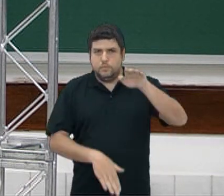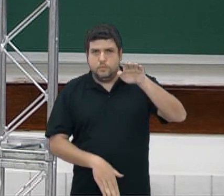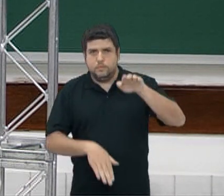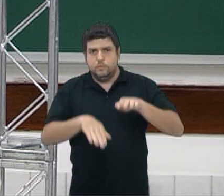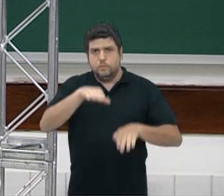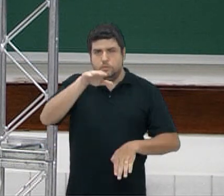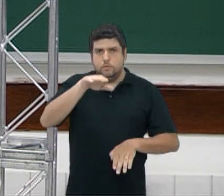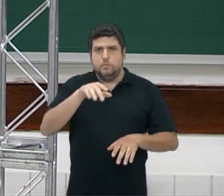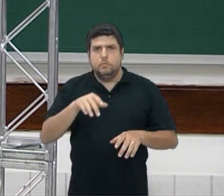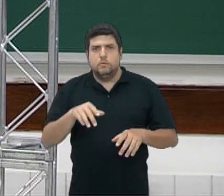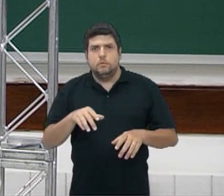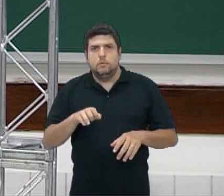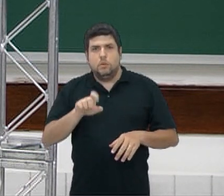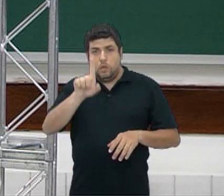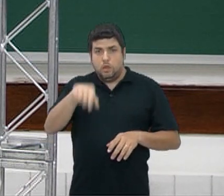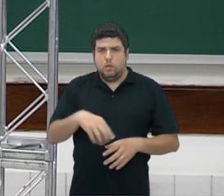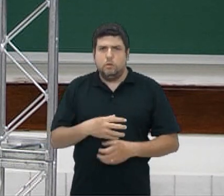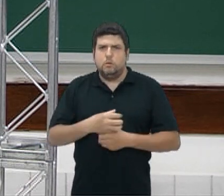conservada.